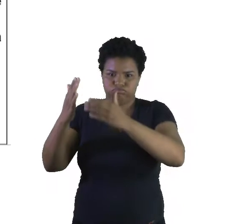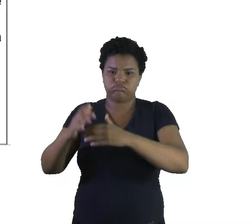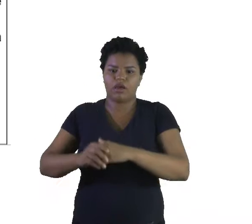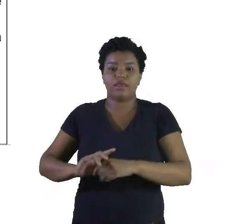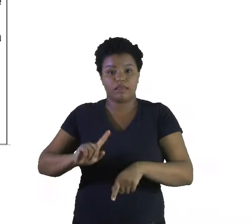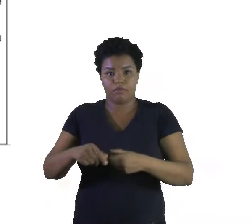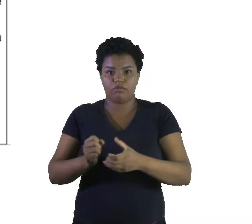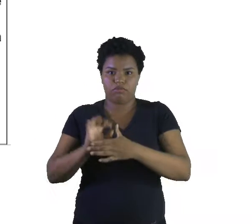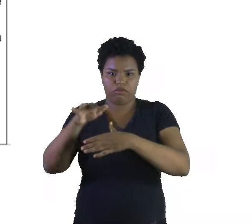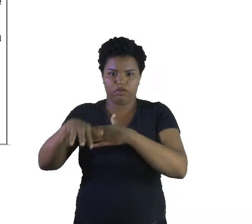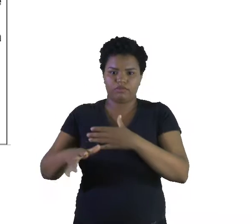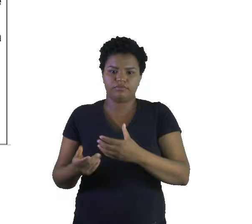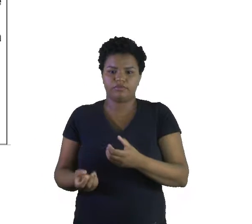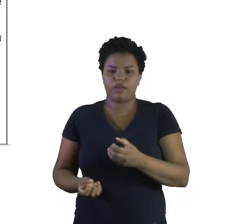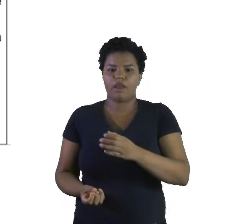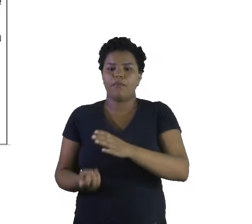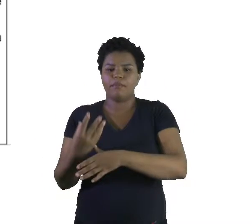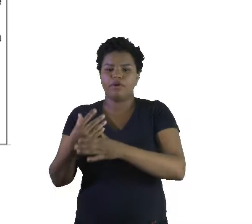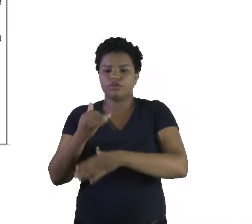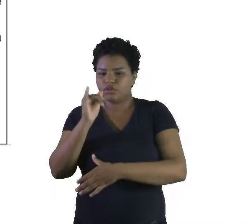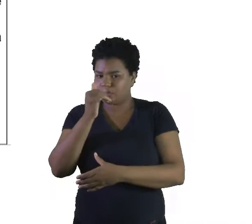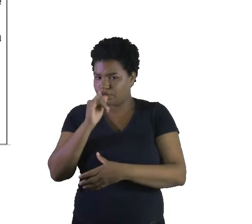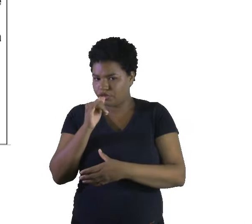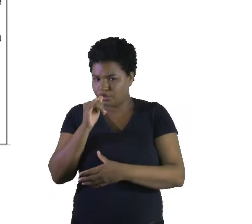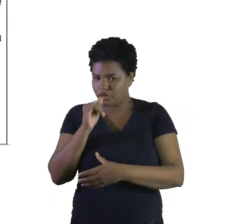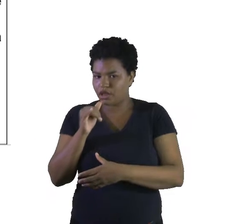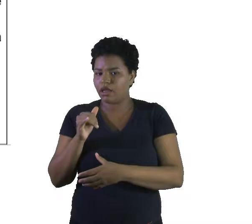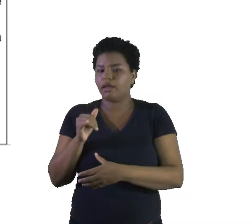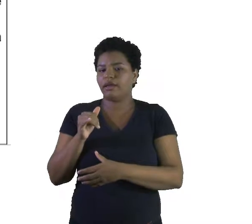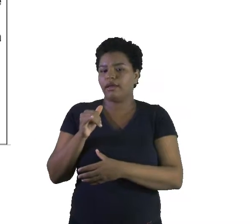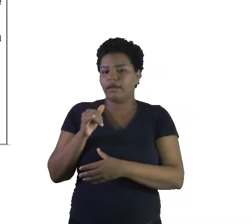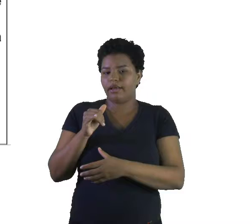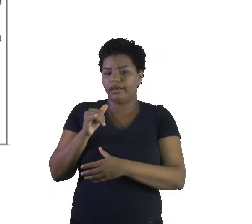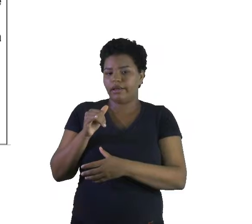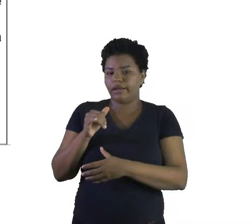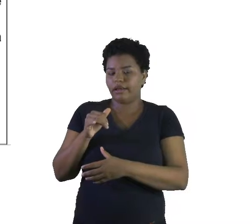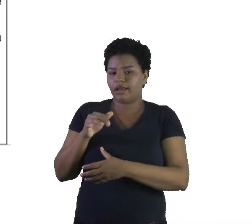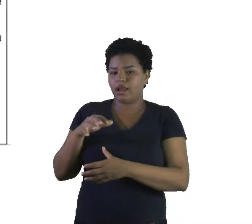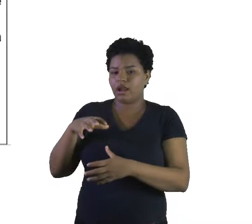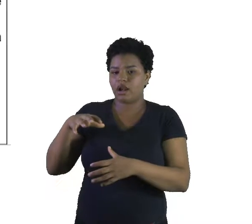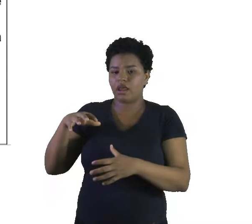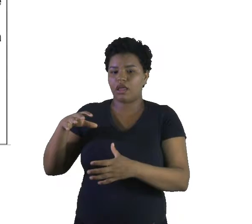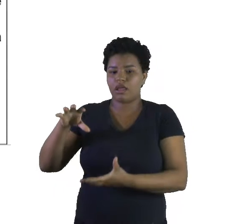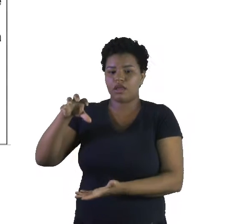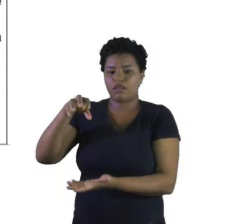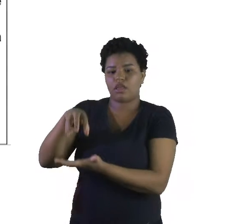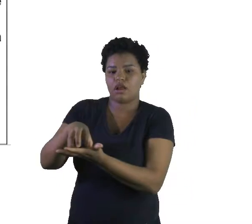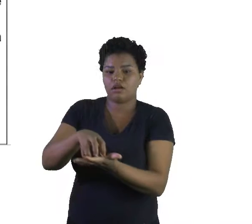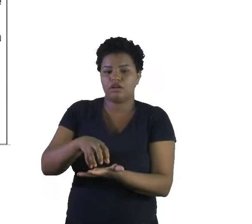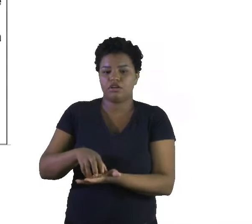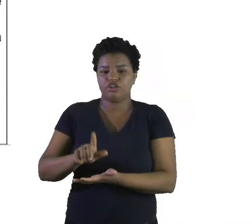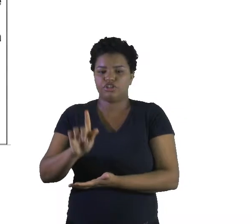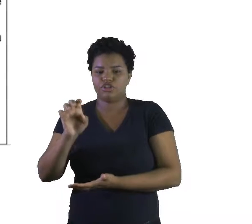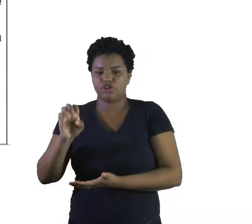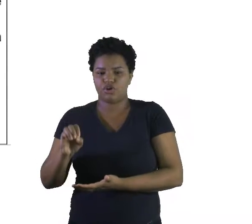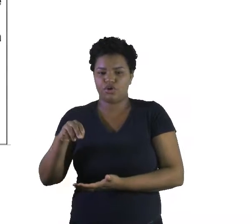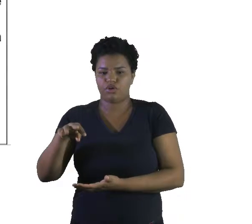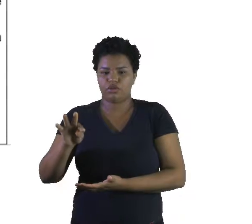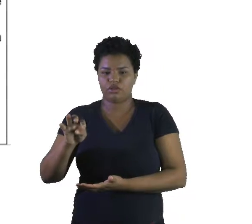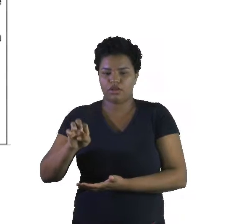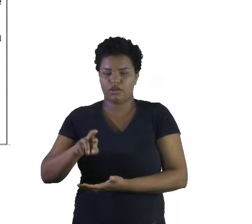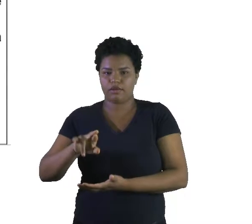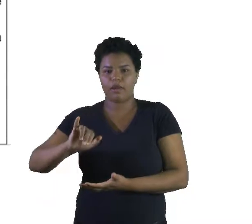vulcânicas. Produção de energia elétrica em centrais geotérmicas, aproveitando o calor do interior da